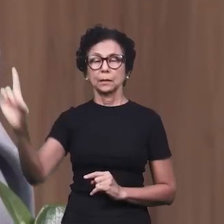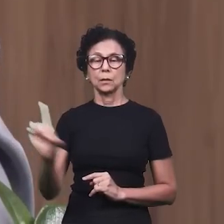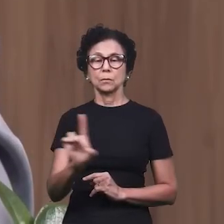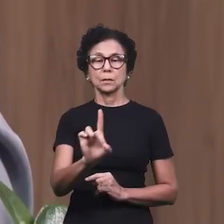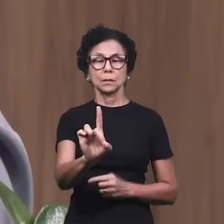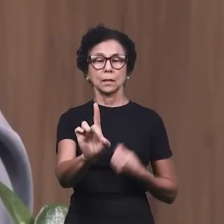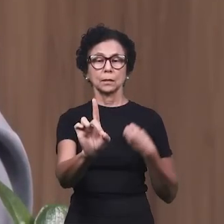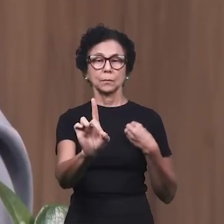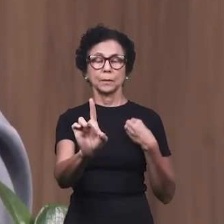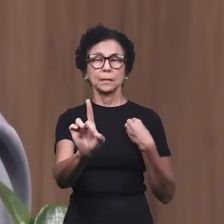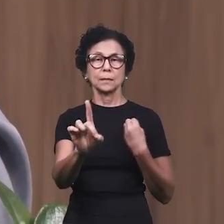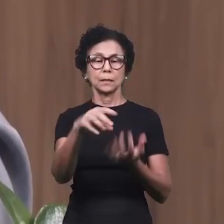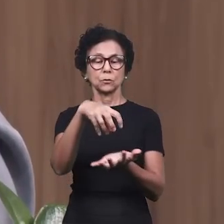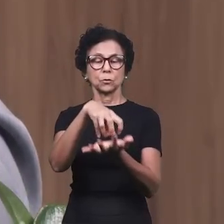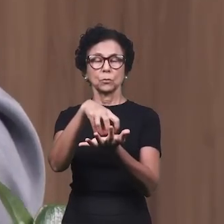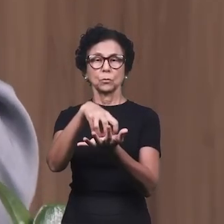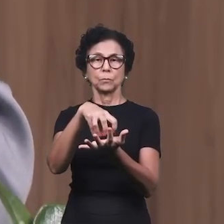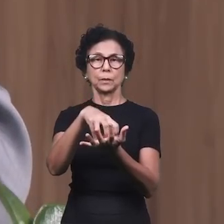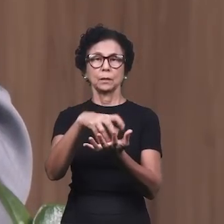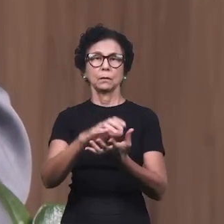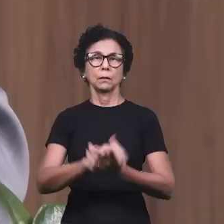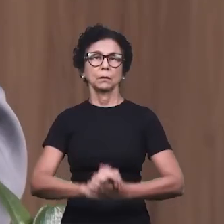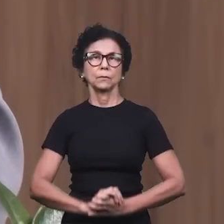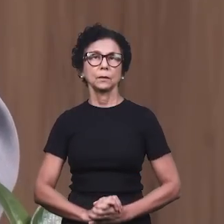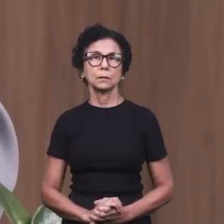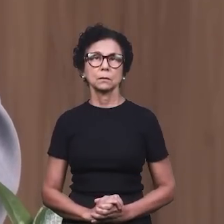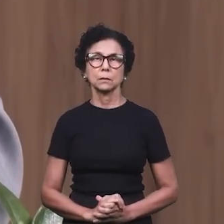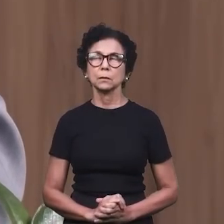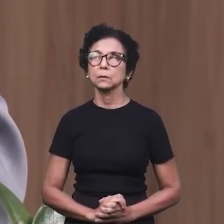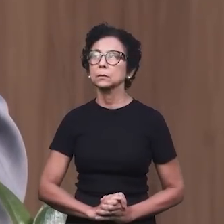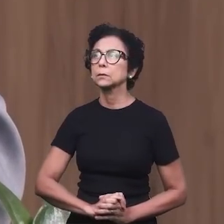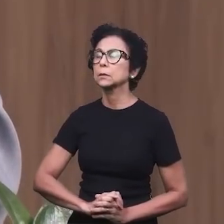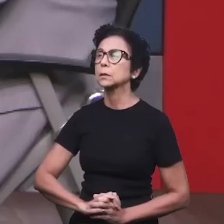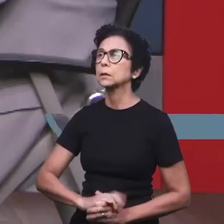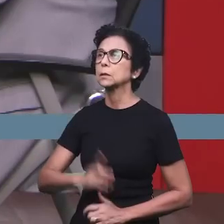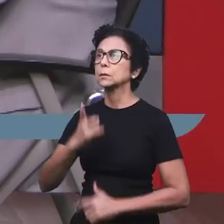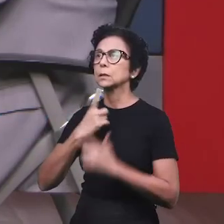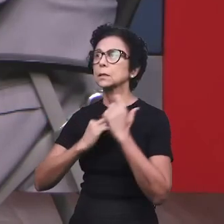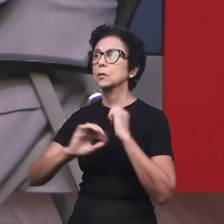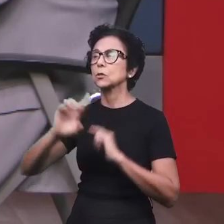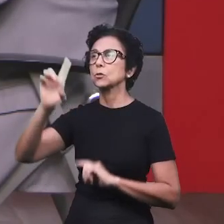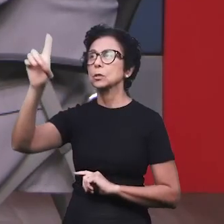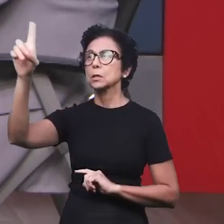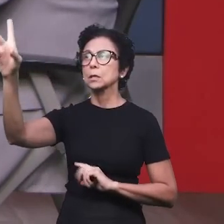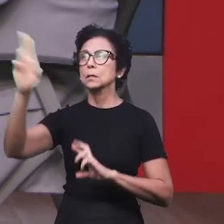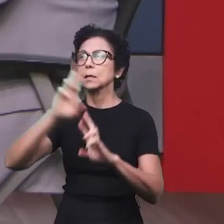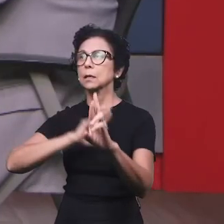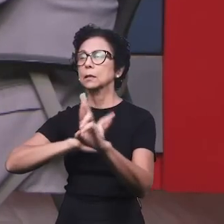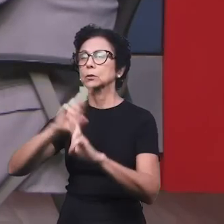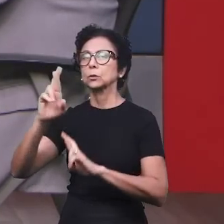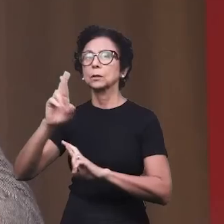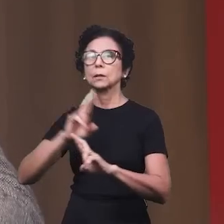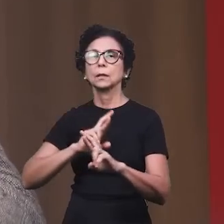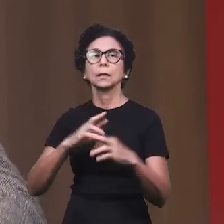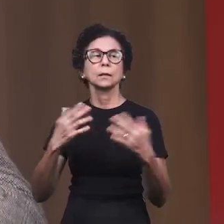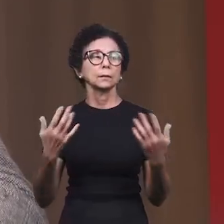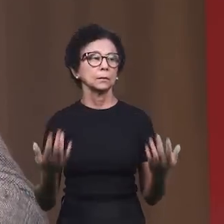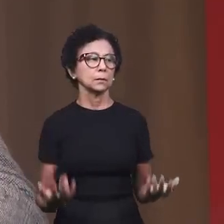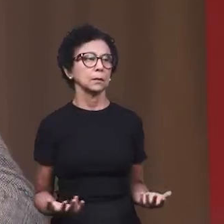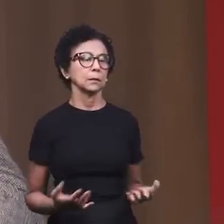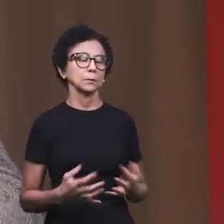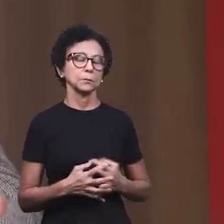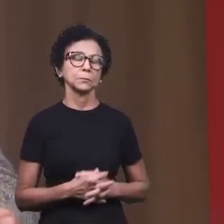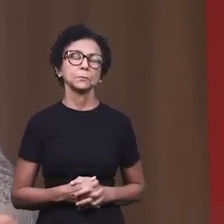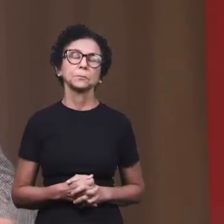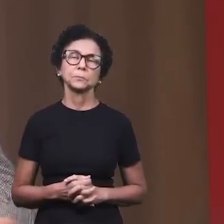em tabernacular conosco, não é isso mesmo? Sim, pastor Marcelo, é isso mesmo. Podemos afirmar